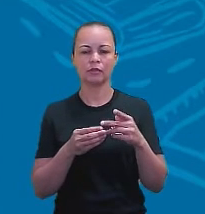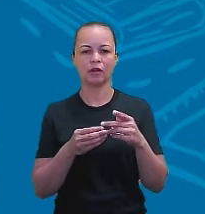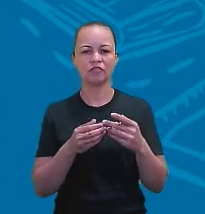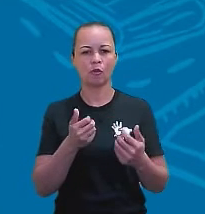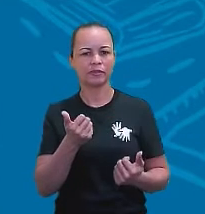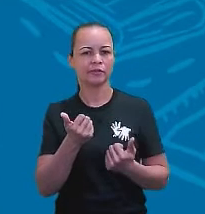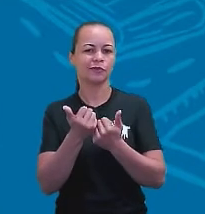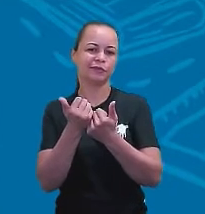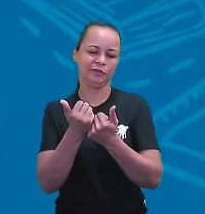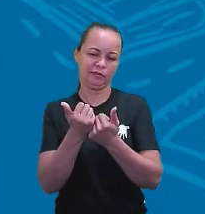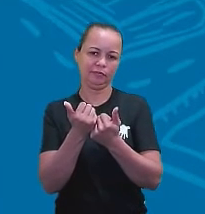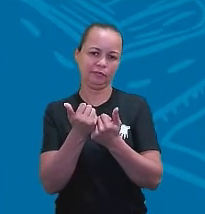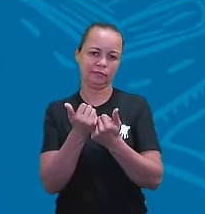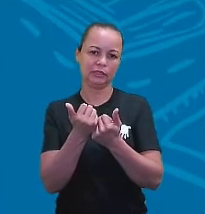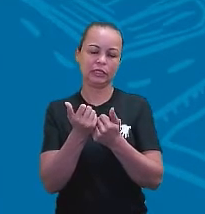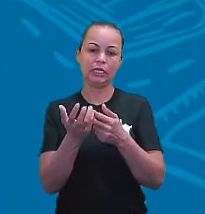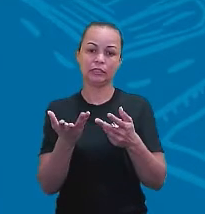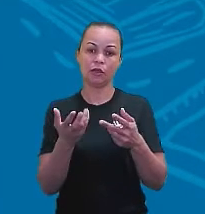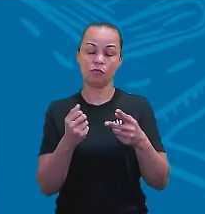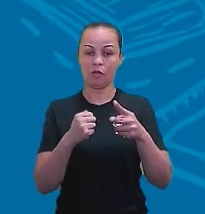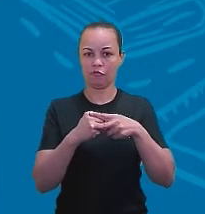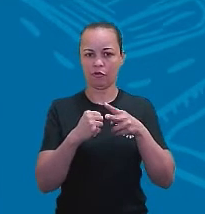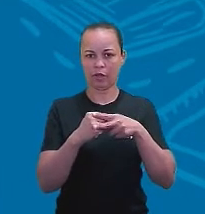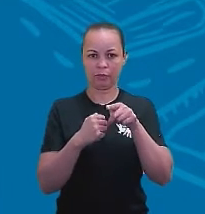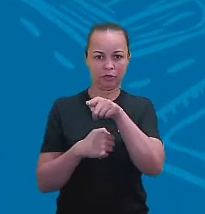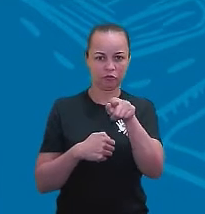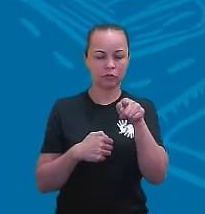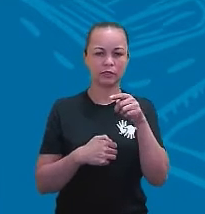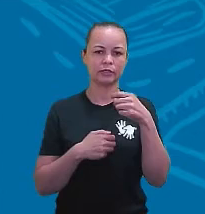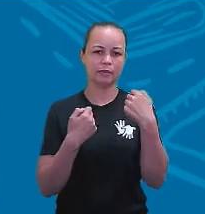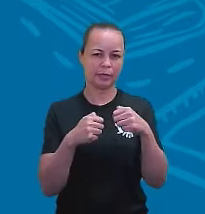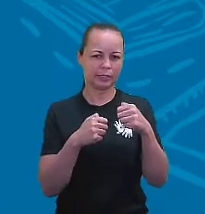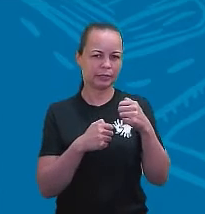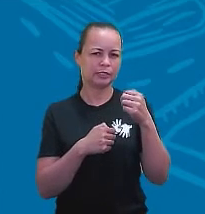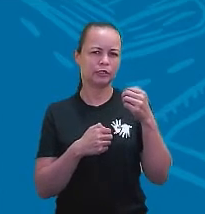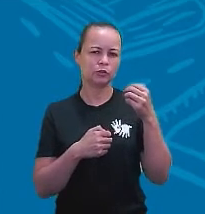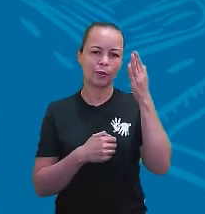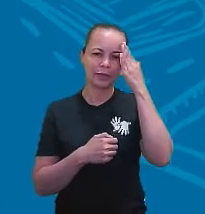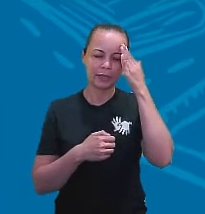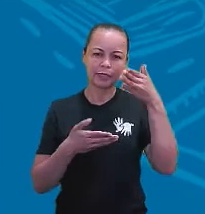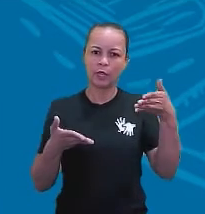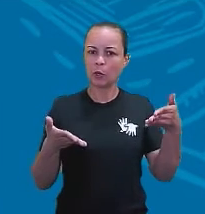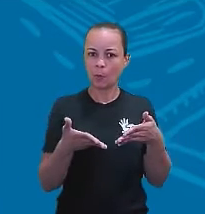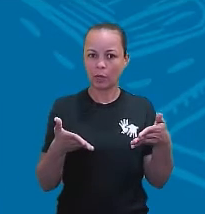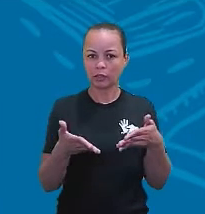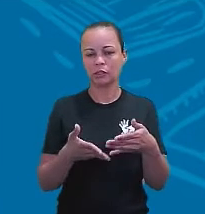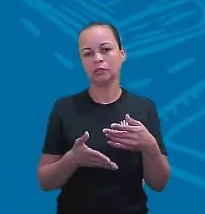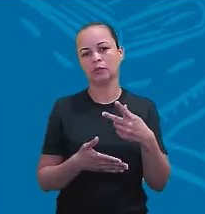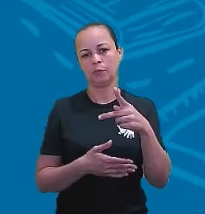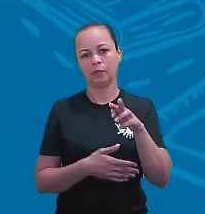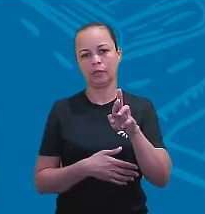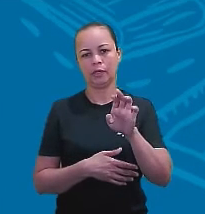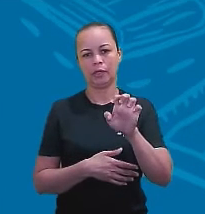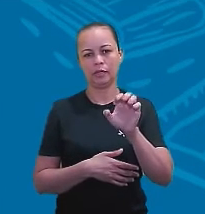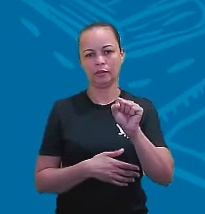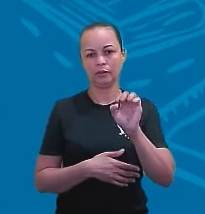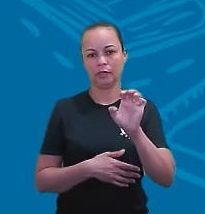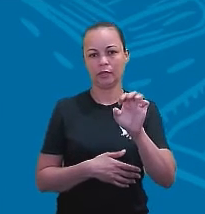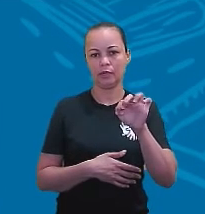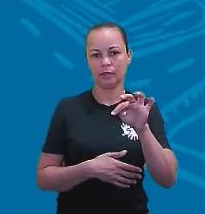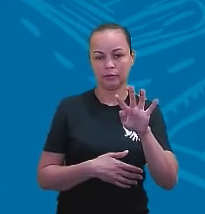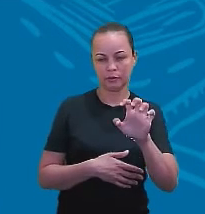auxiliar. Então, é um verbo que vocês precisam dominar no presente. Só no presente, dá show nos outros